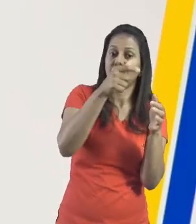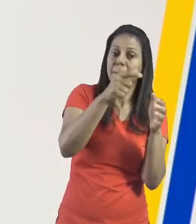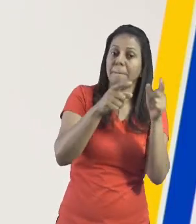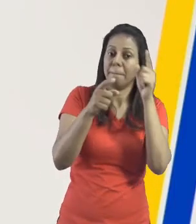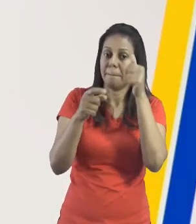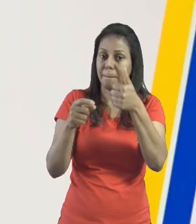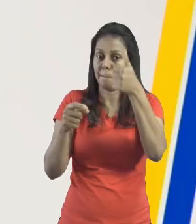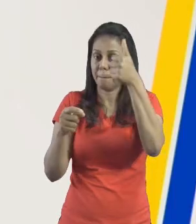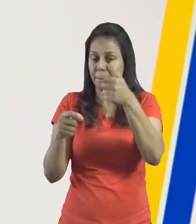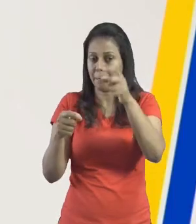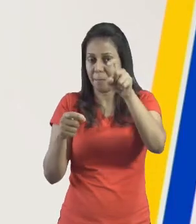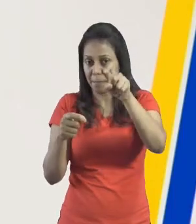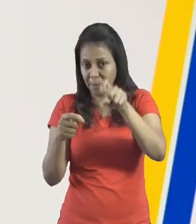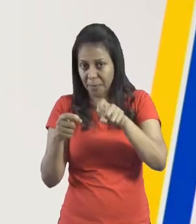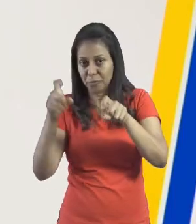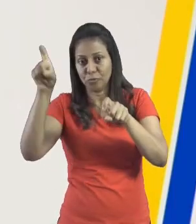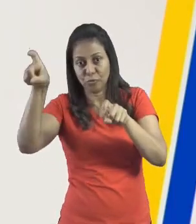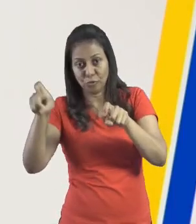segundo termo?